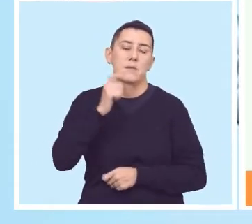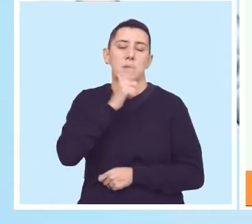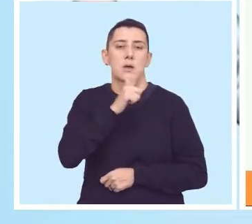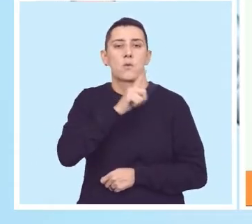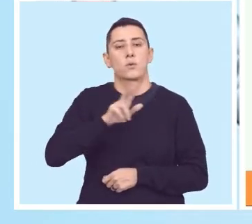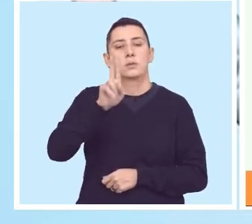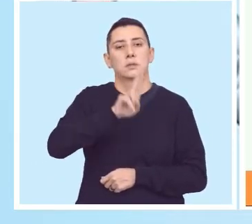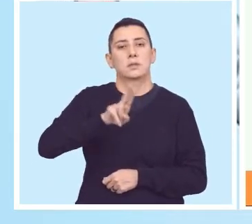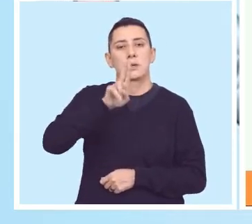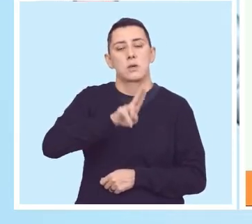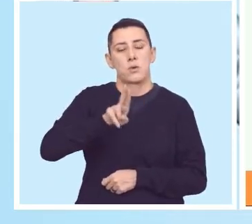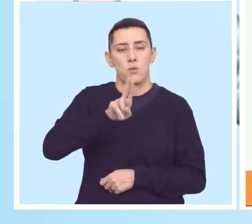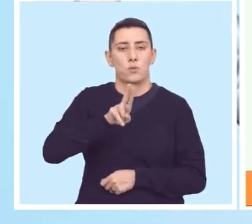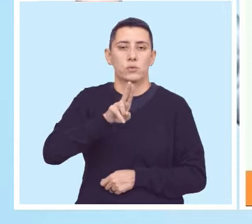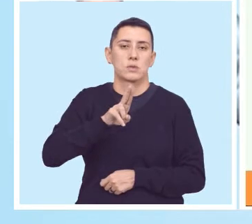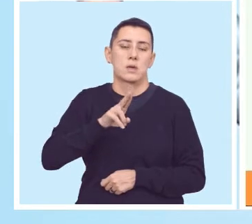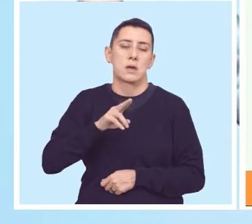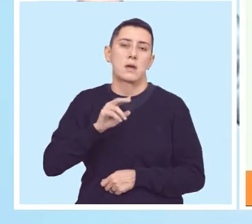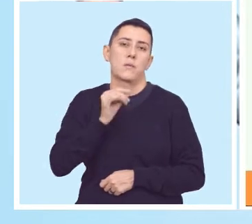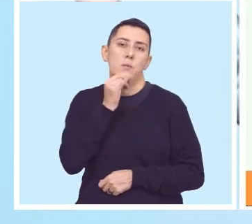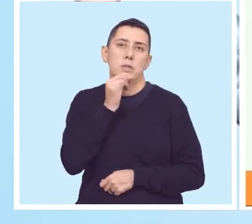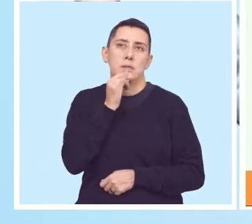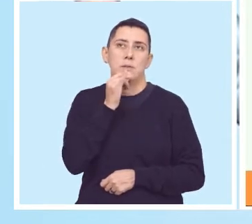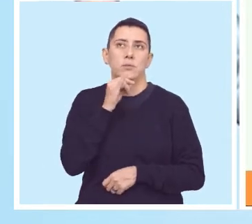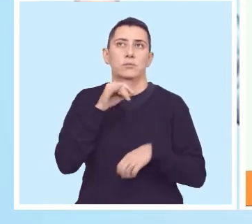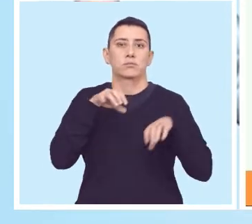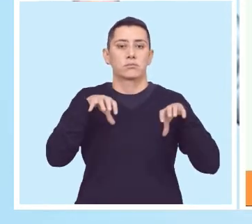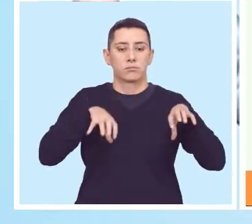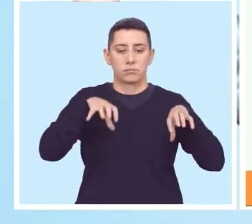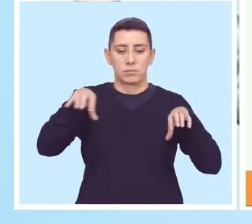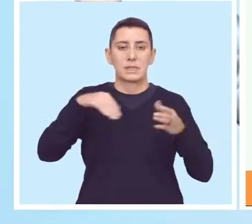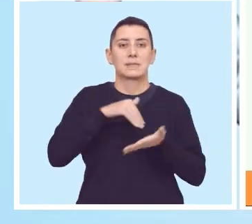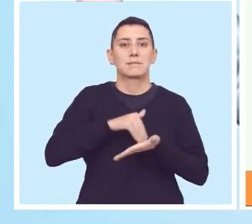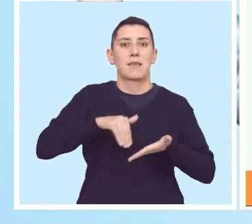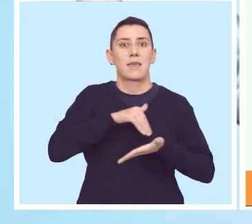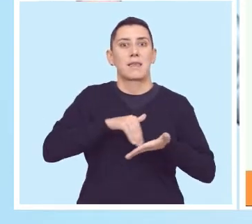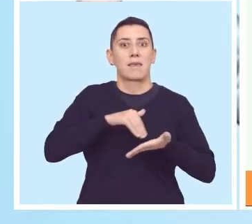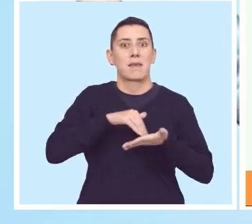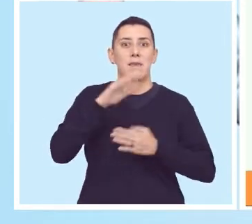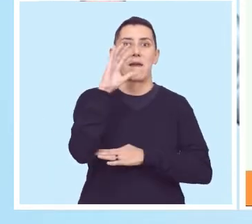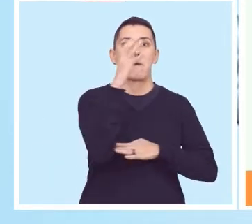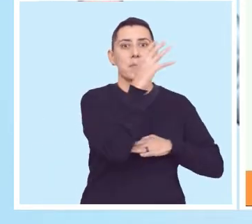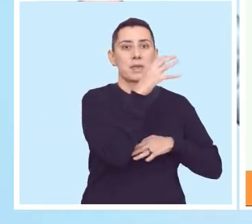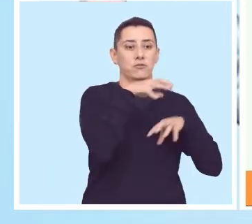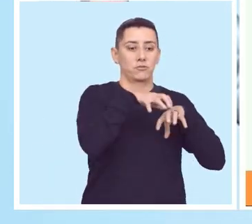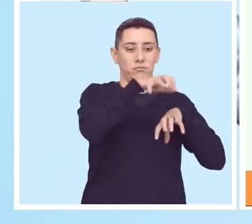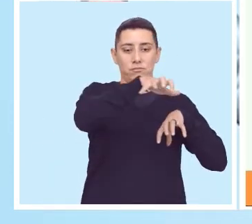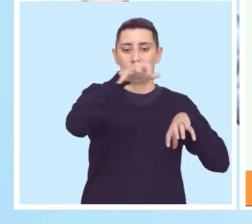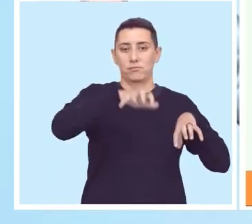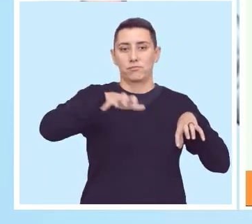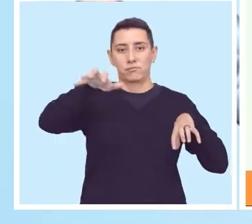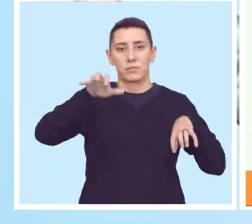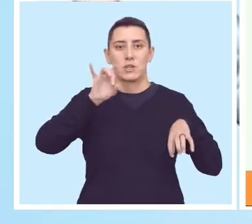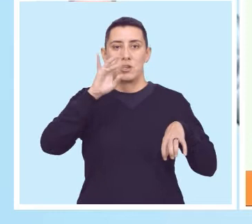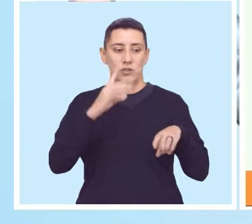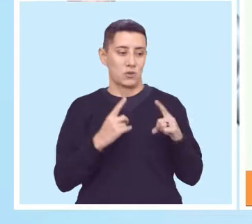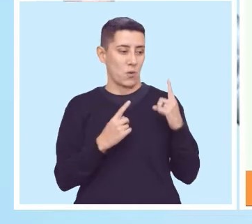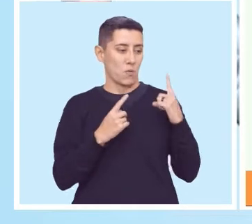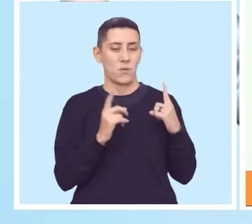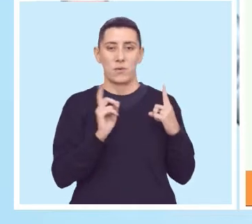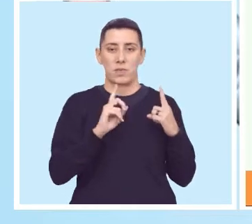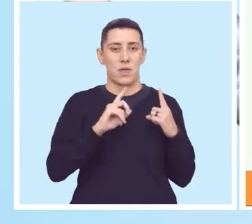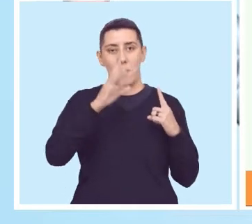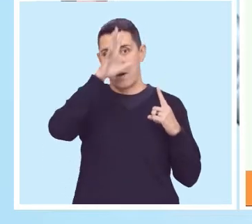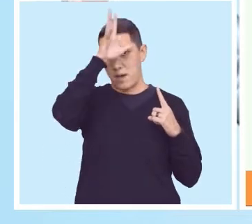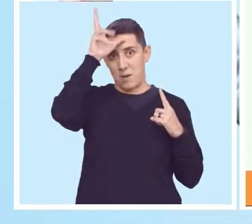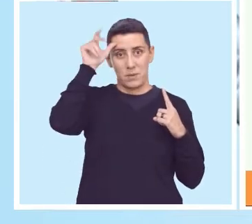por secretarias de meio ambiente diversas, tá bom? e não apenas da cidade de Manaus ou do estado do